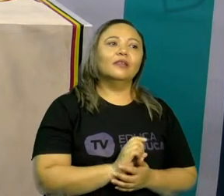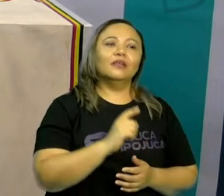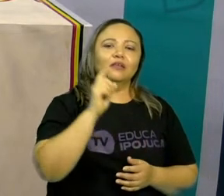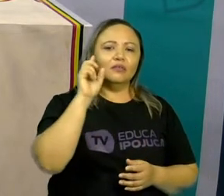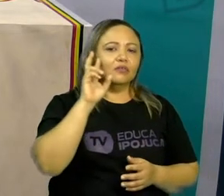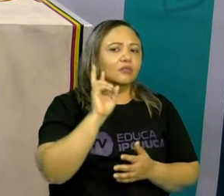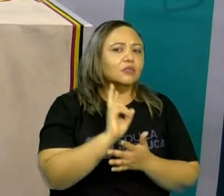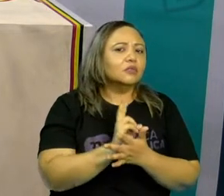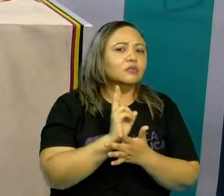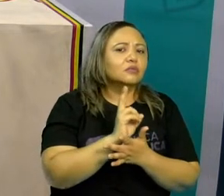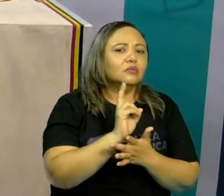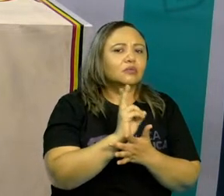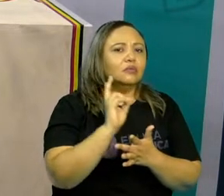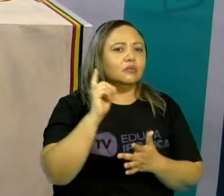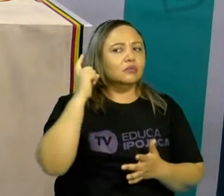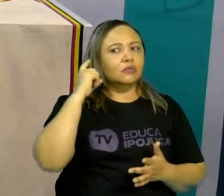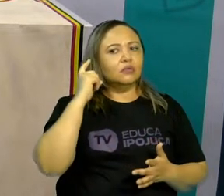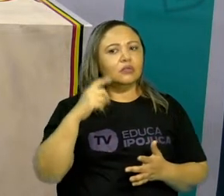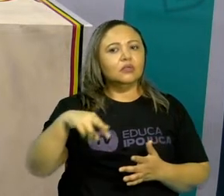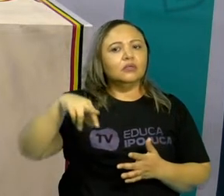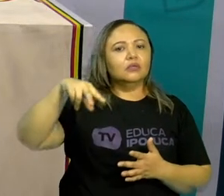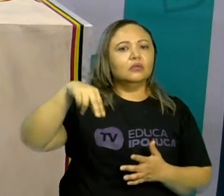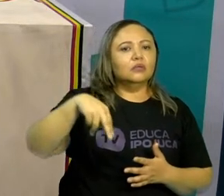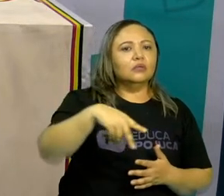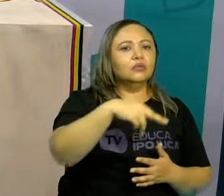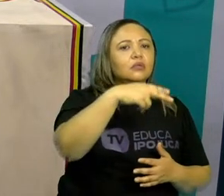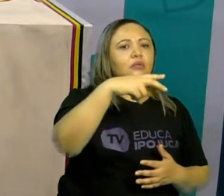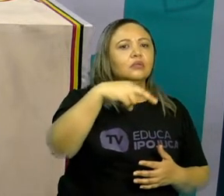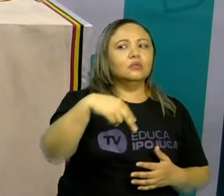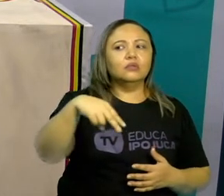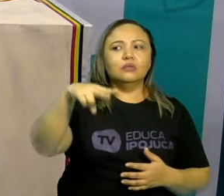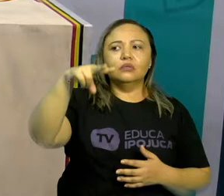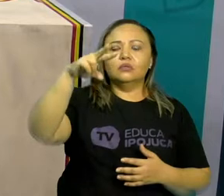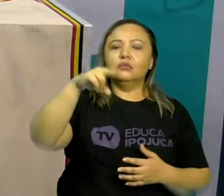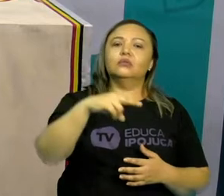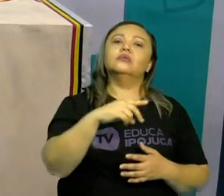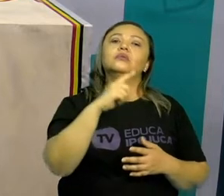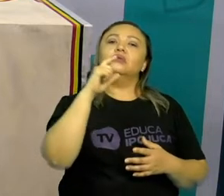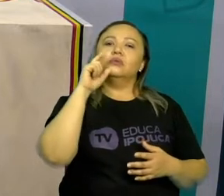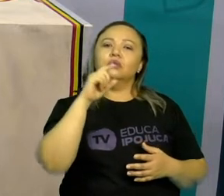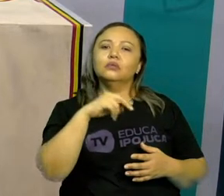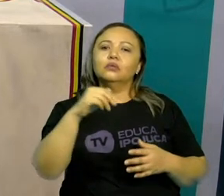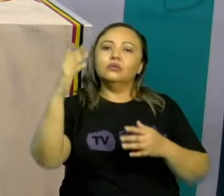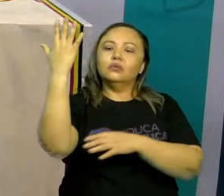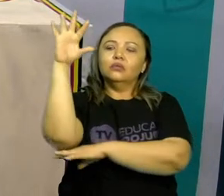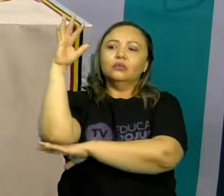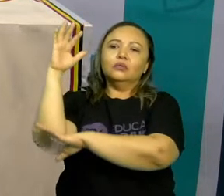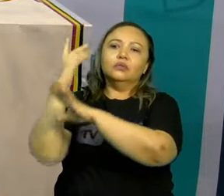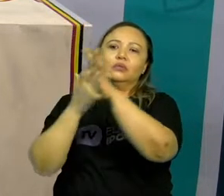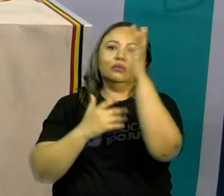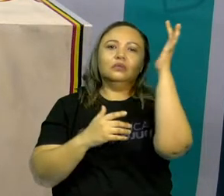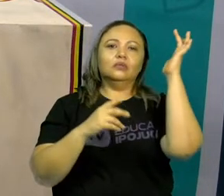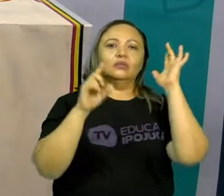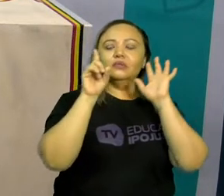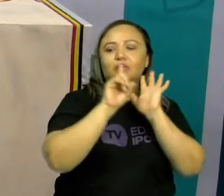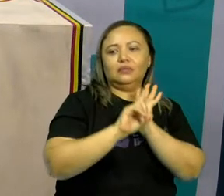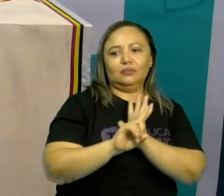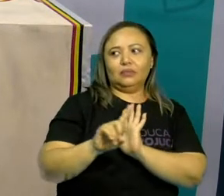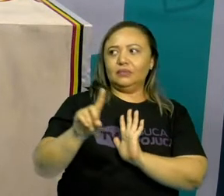É mas ele continuou caminhando caminhando caminhando pela Floresta